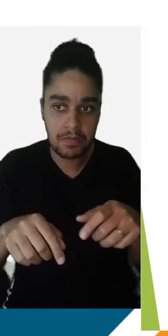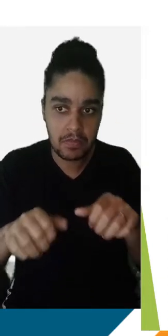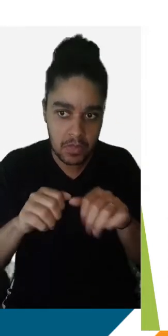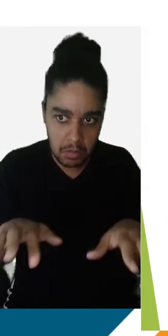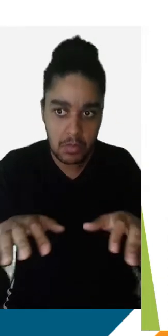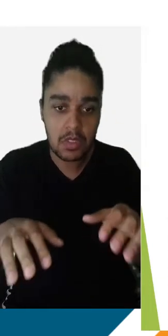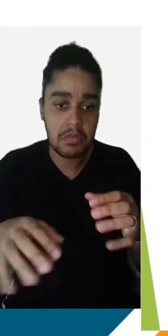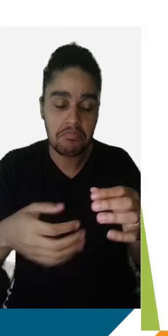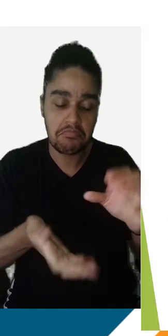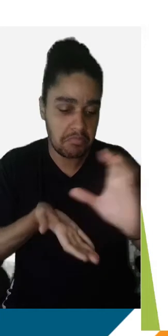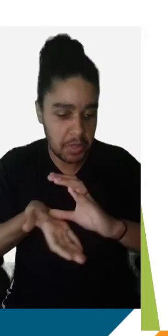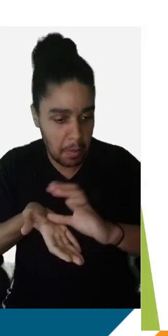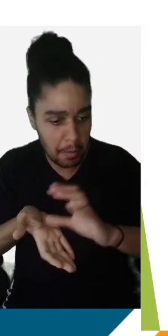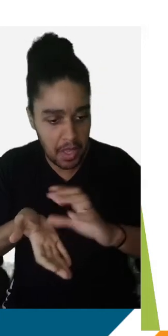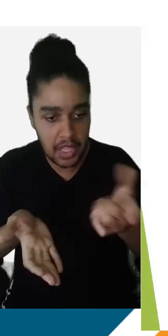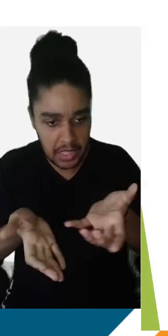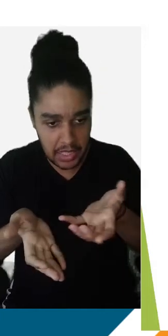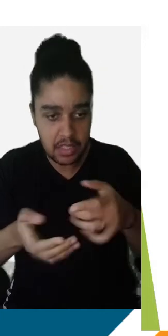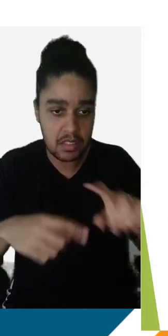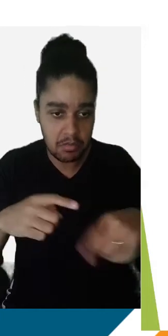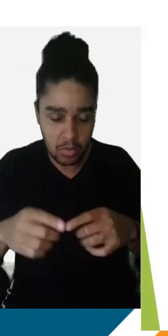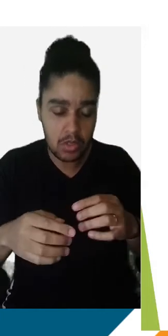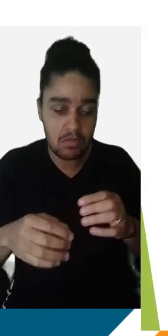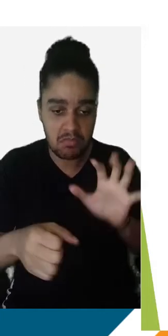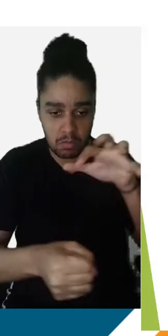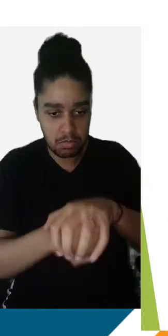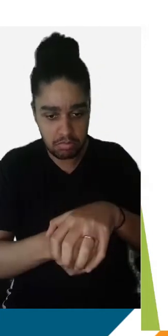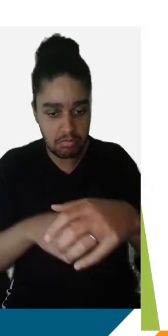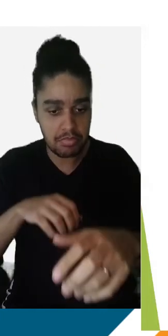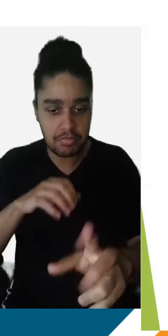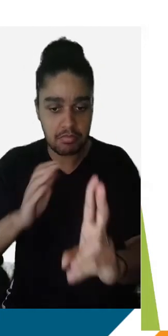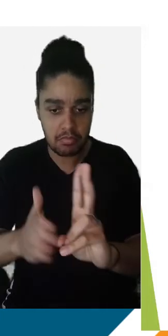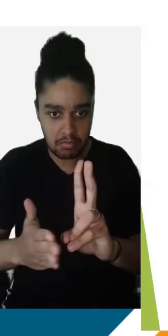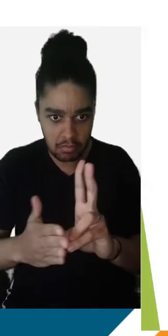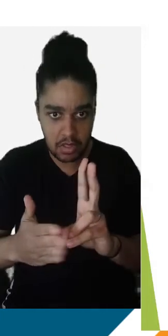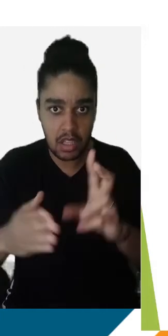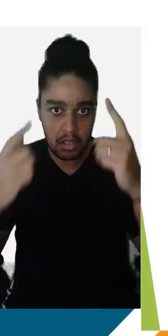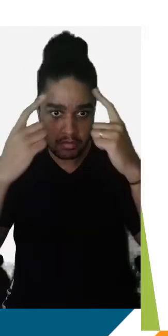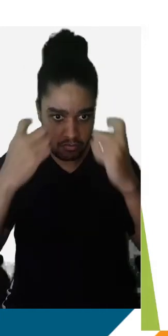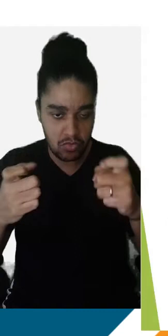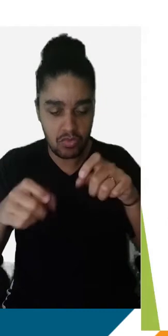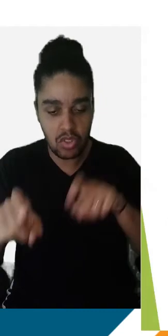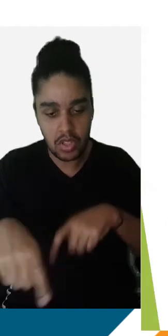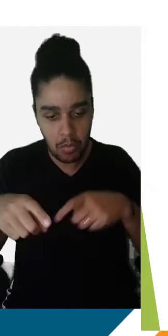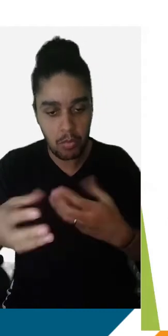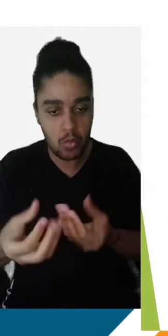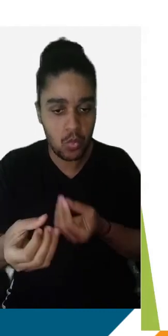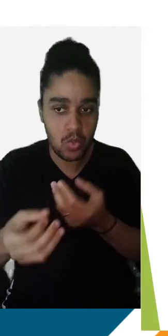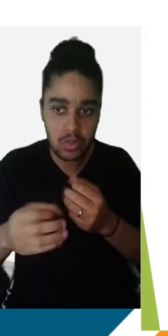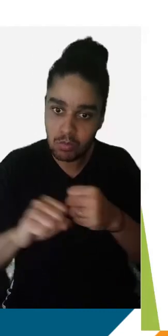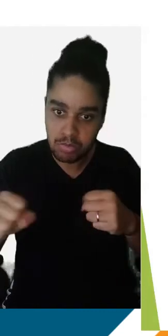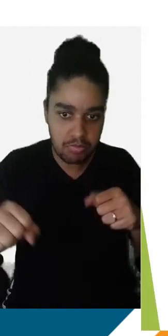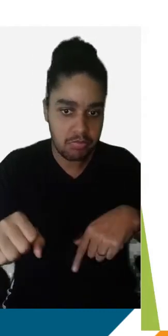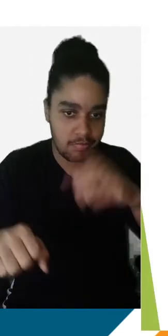dentro dessa ideia do agronegócio, e acaba avançando para cima de terras indígenas, para terras de poceiros, e causando uma violência no campo muito grande no